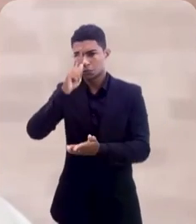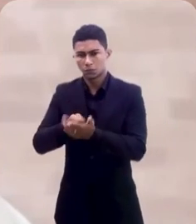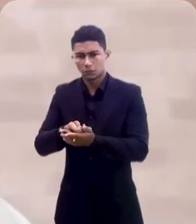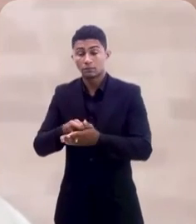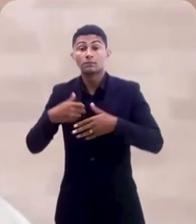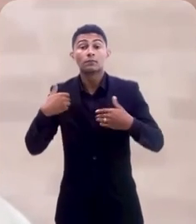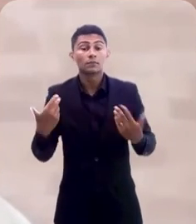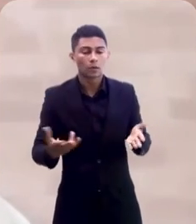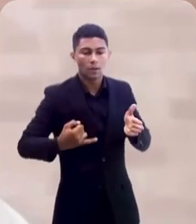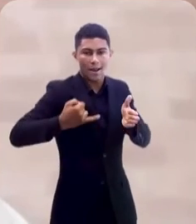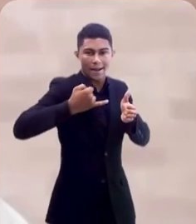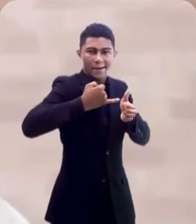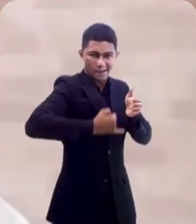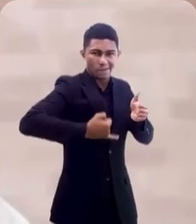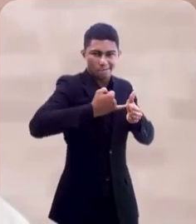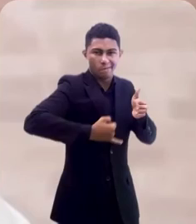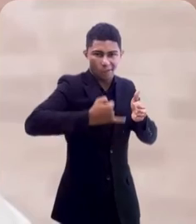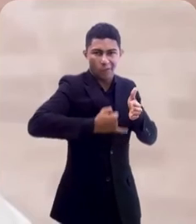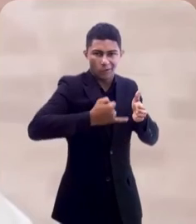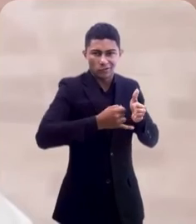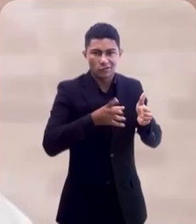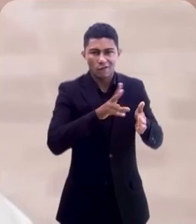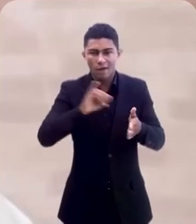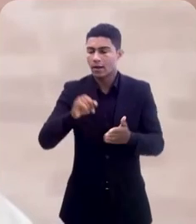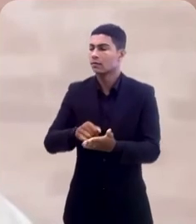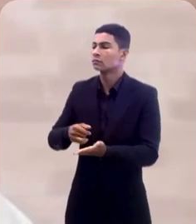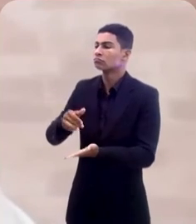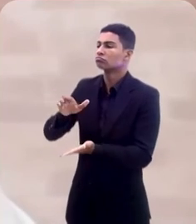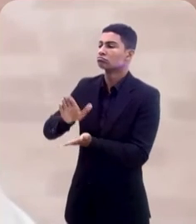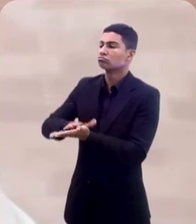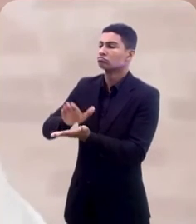esse imposto não incidirá e